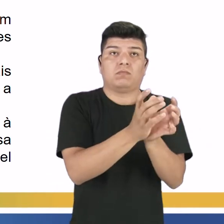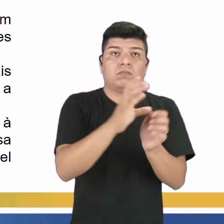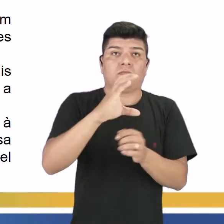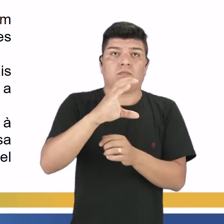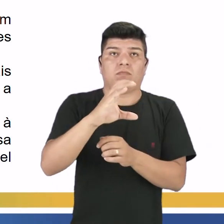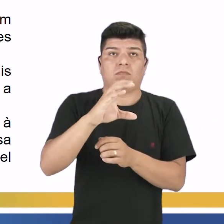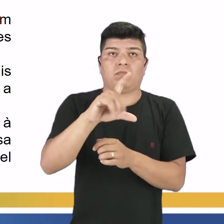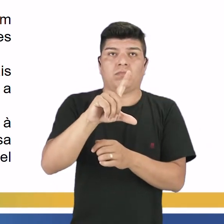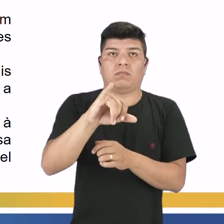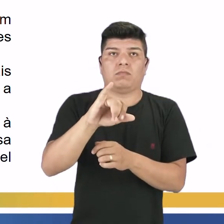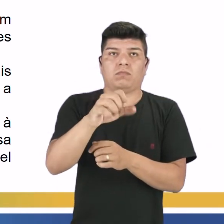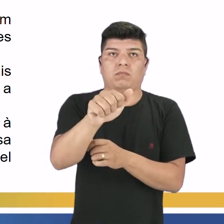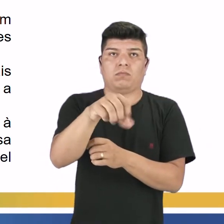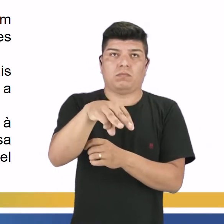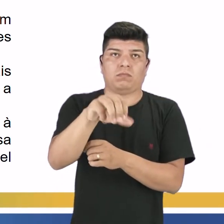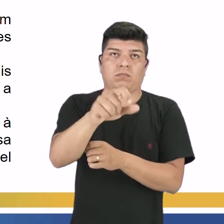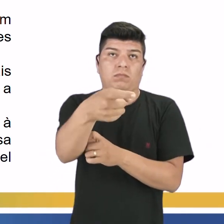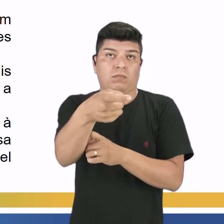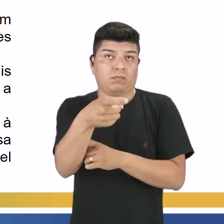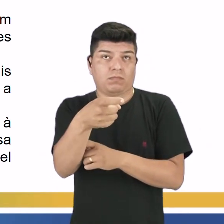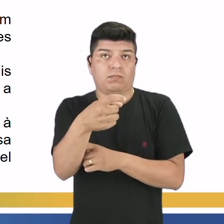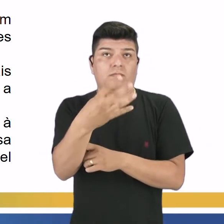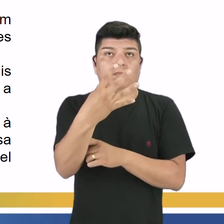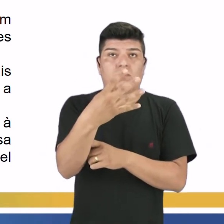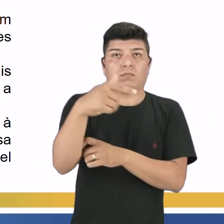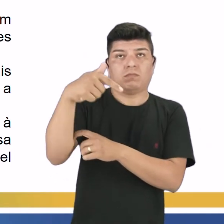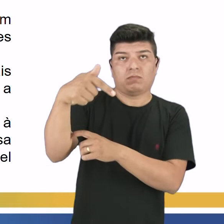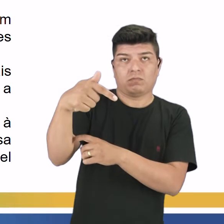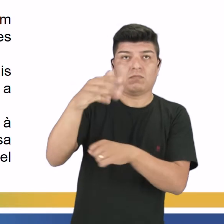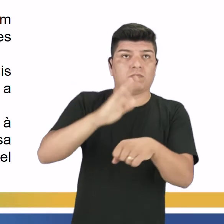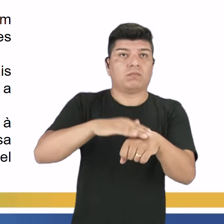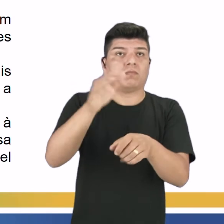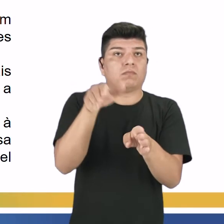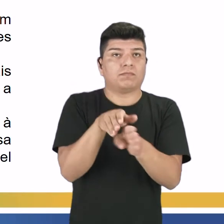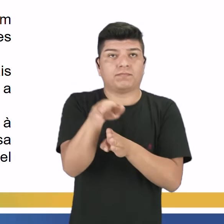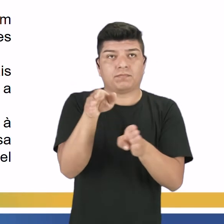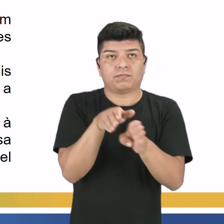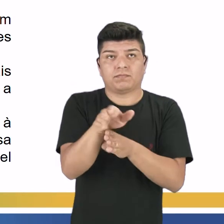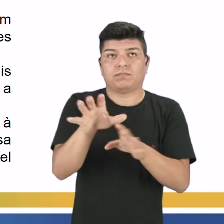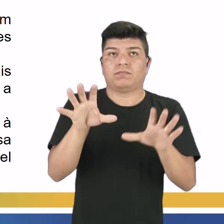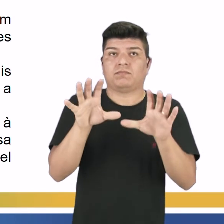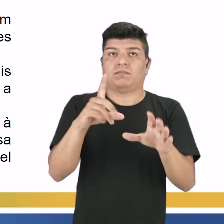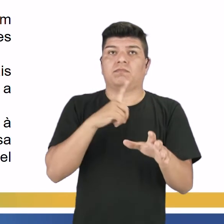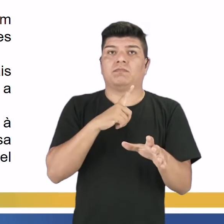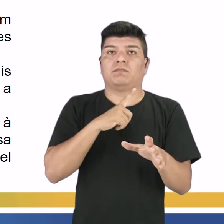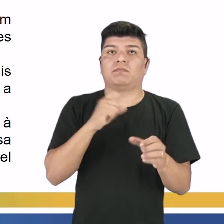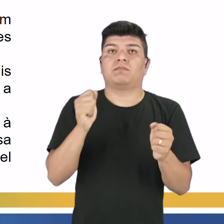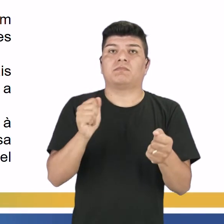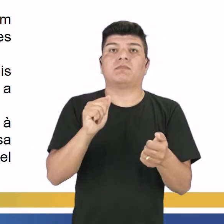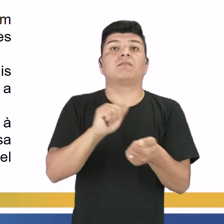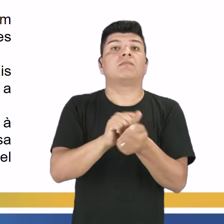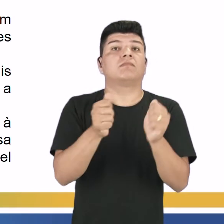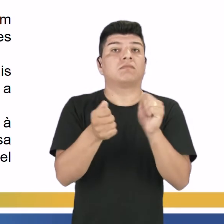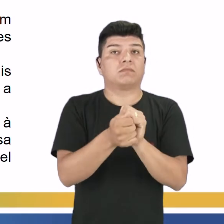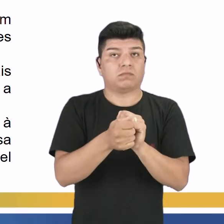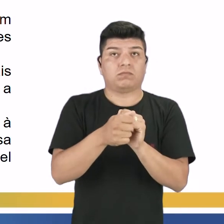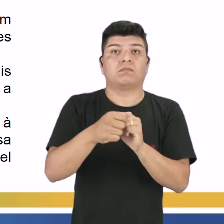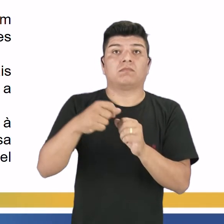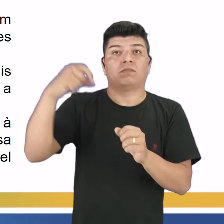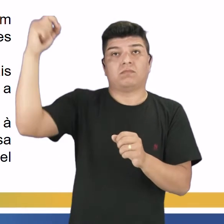clímax, como as 4 e 7, são as mais indicadas, uma vez que possuem boa capacidade